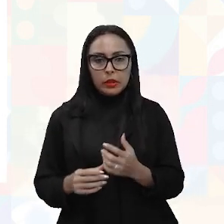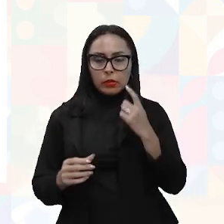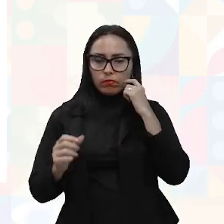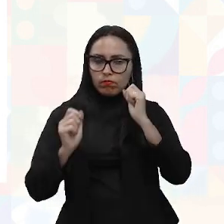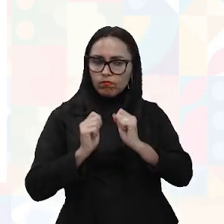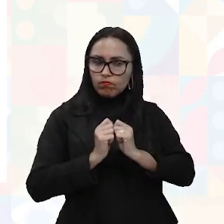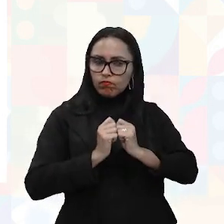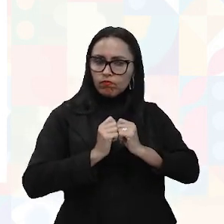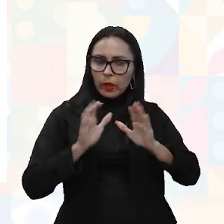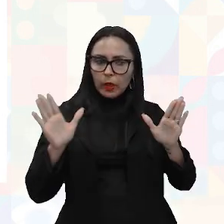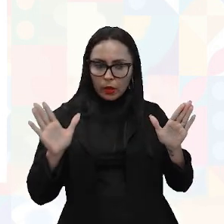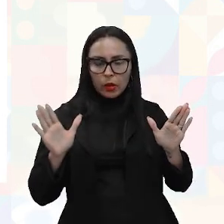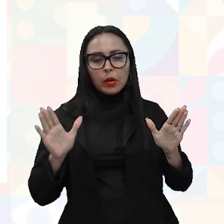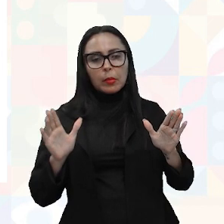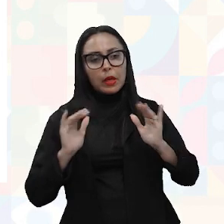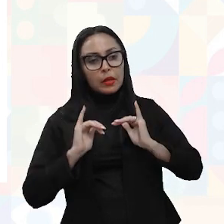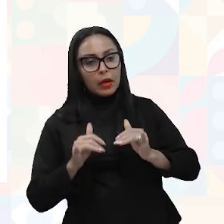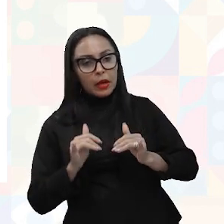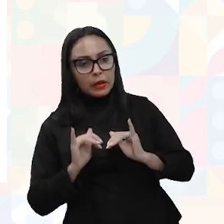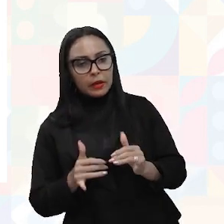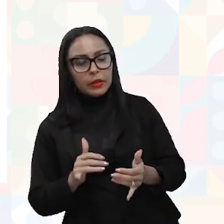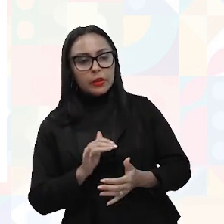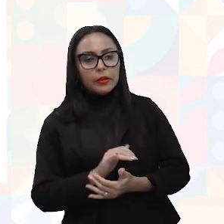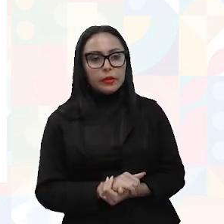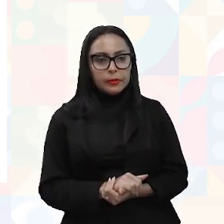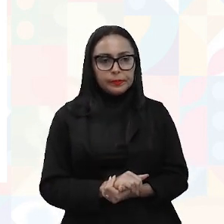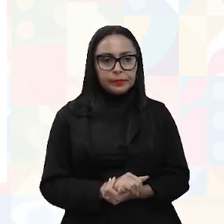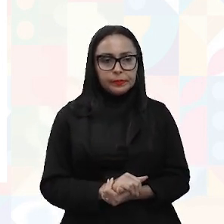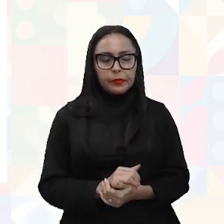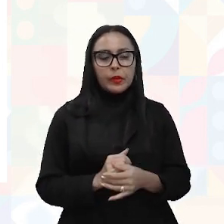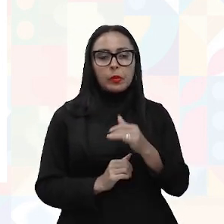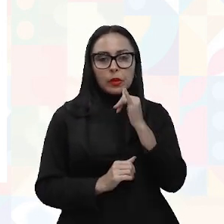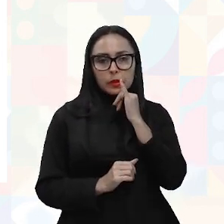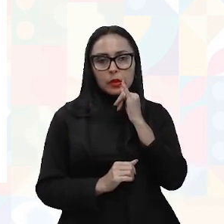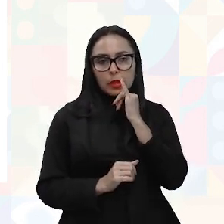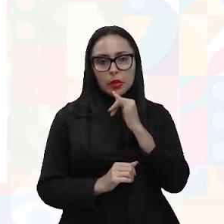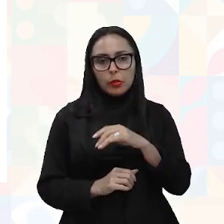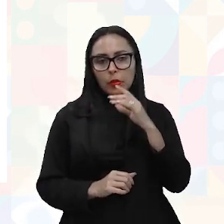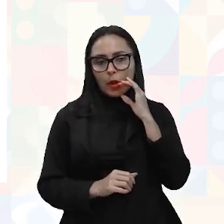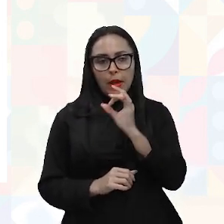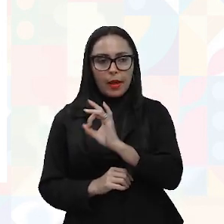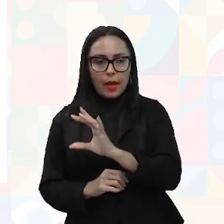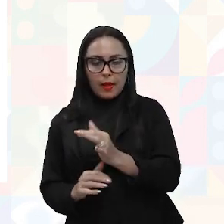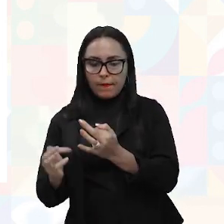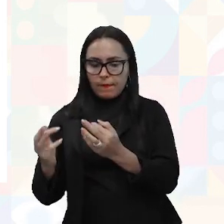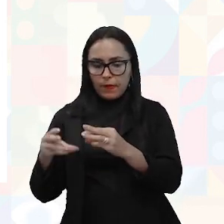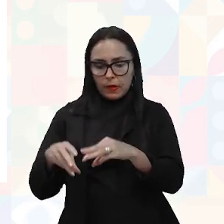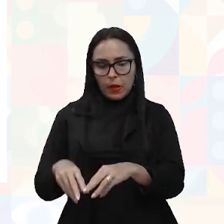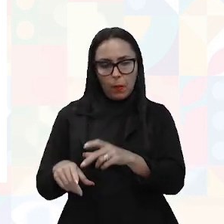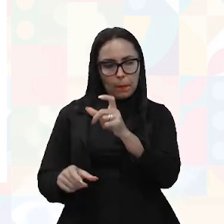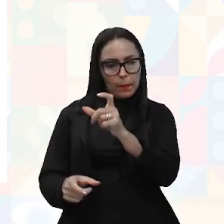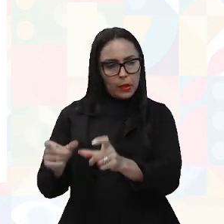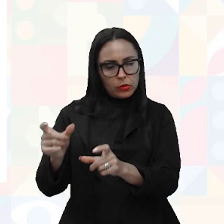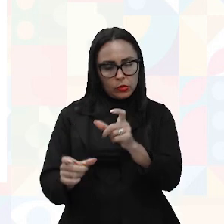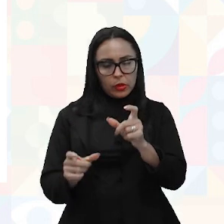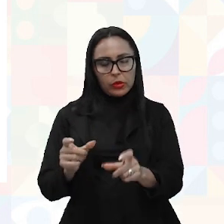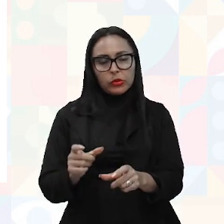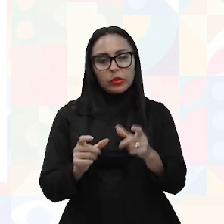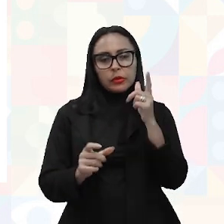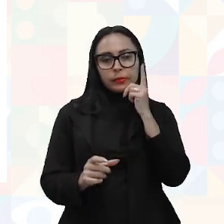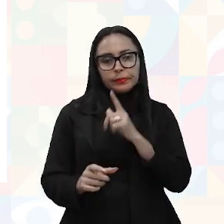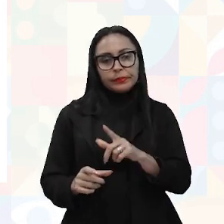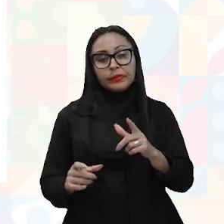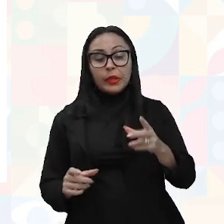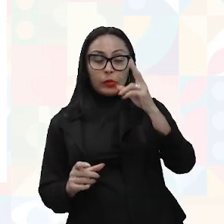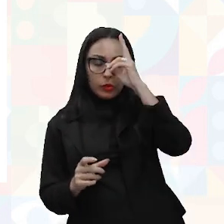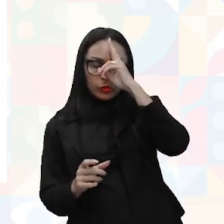narrativas. Um exemplo, pegando Mortal Kombat mesmo, cada final com cada personagem que você vença tem uma